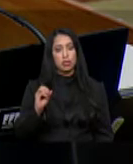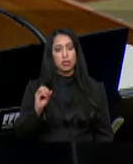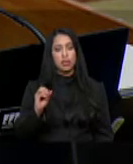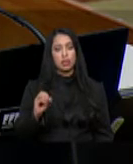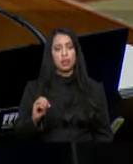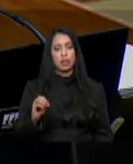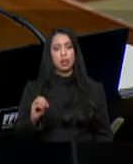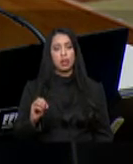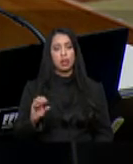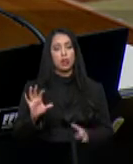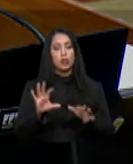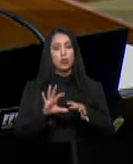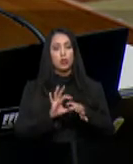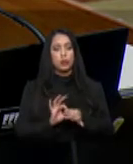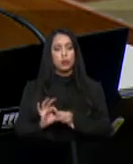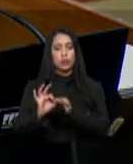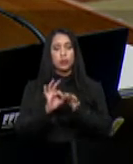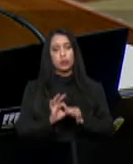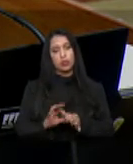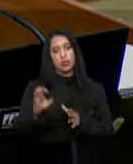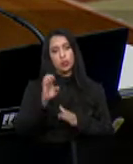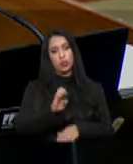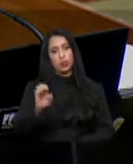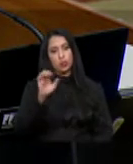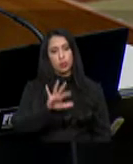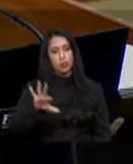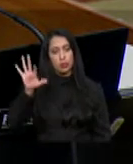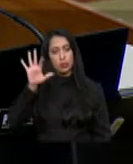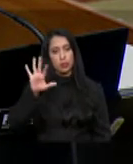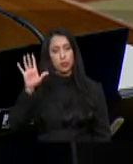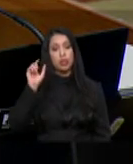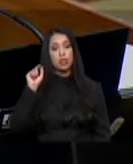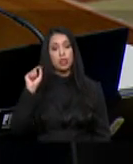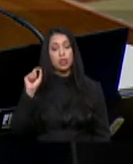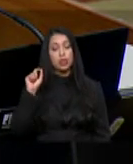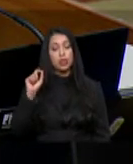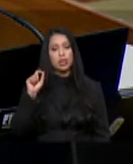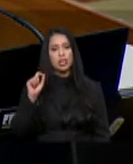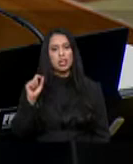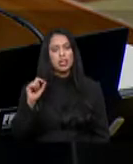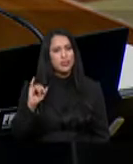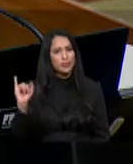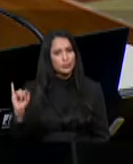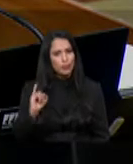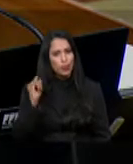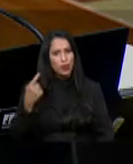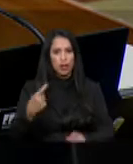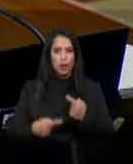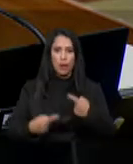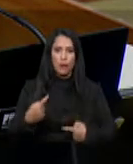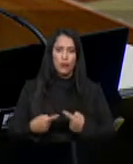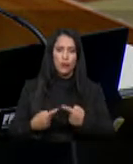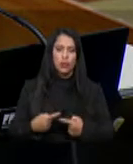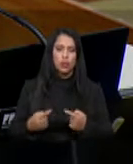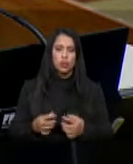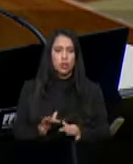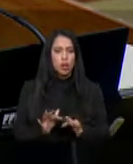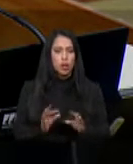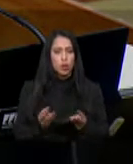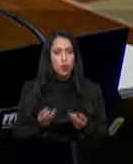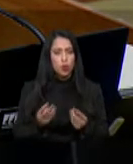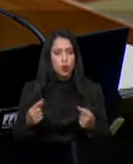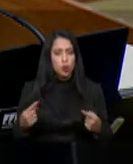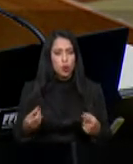Europeia, no sentido de ser essencial à política comum a busca de um grau